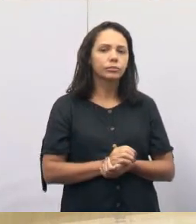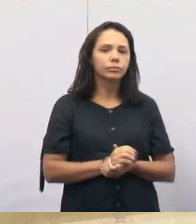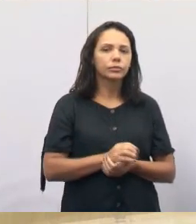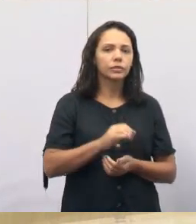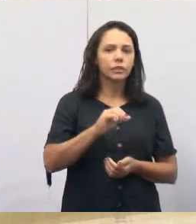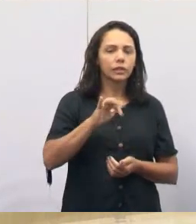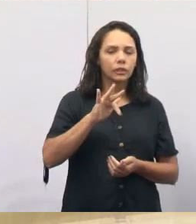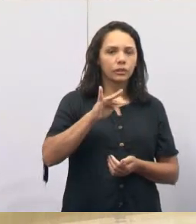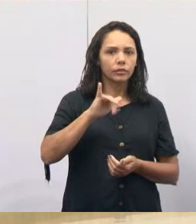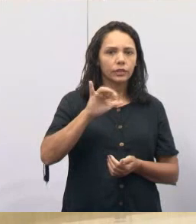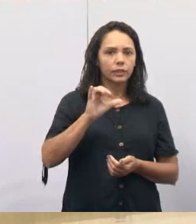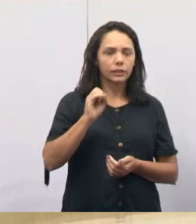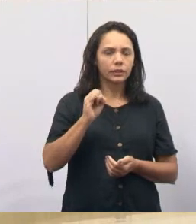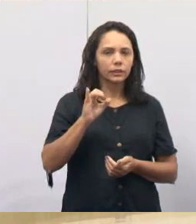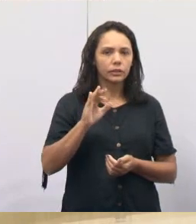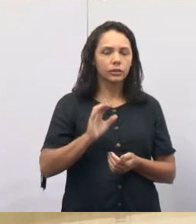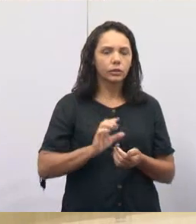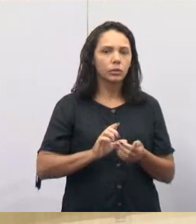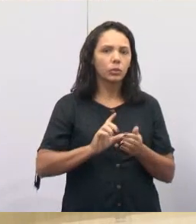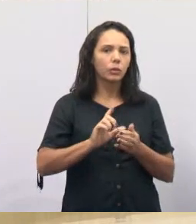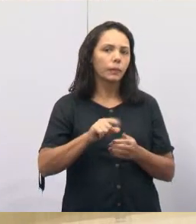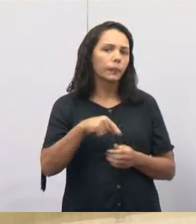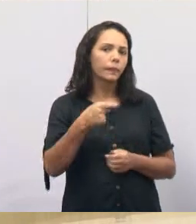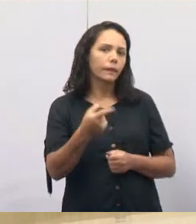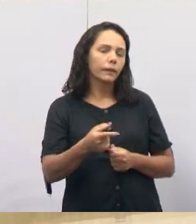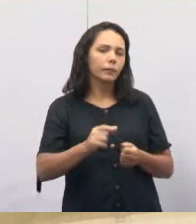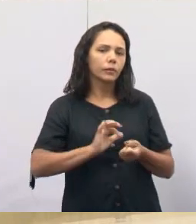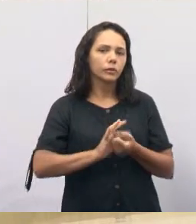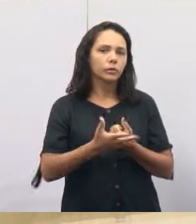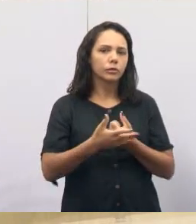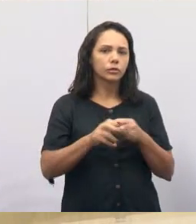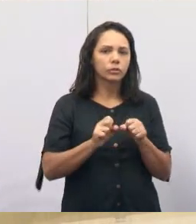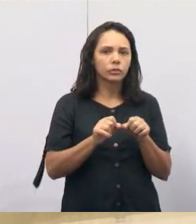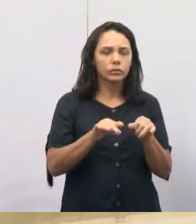fisiatria, reabilitação pós-Covid-19,